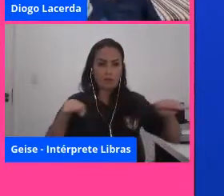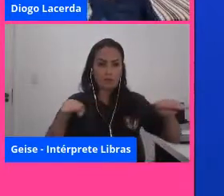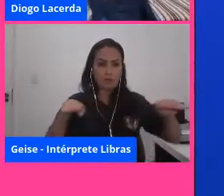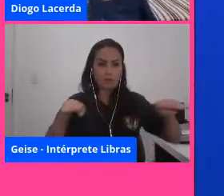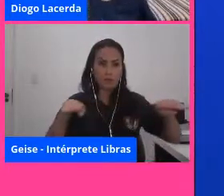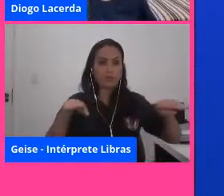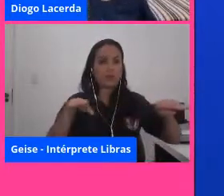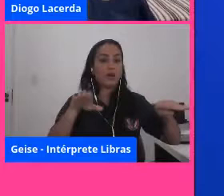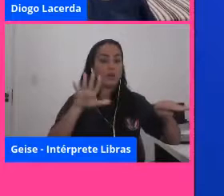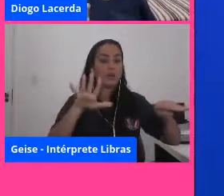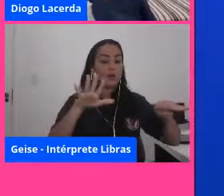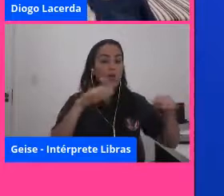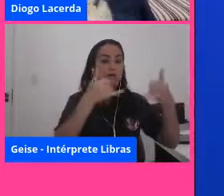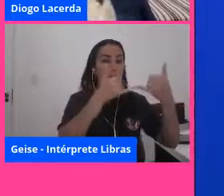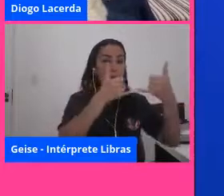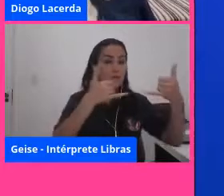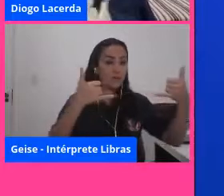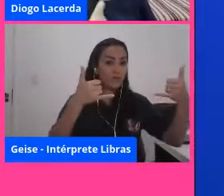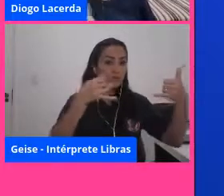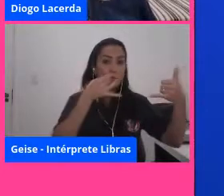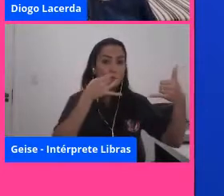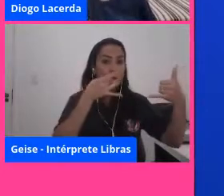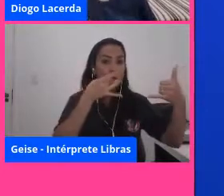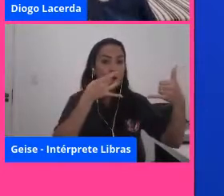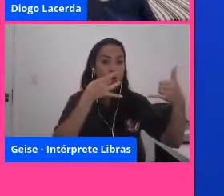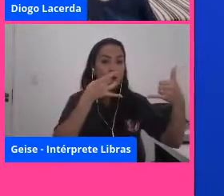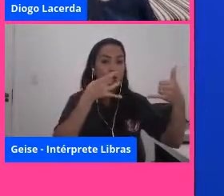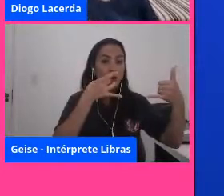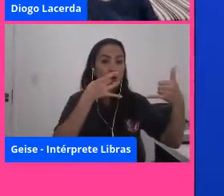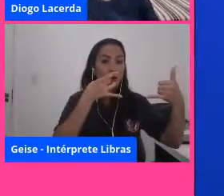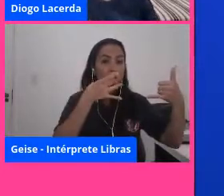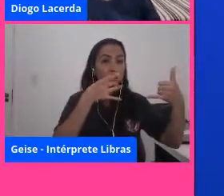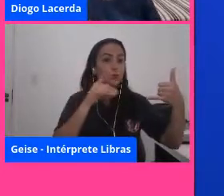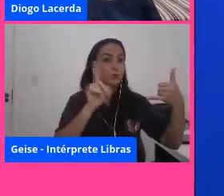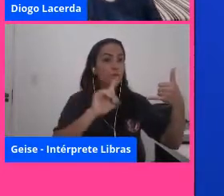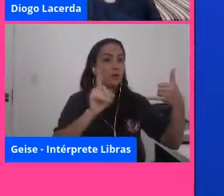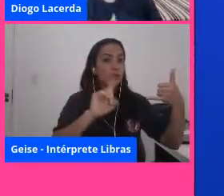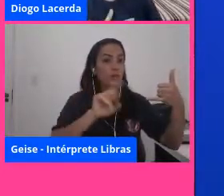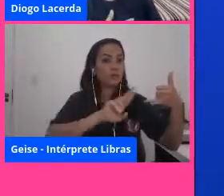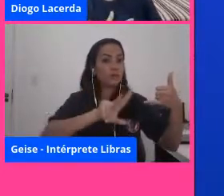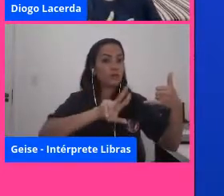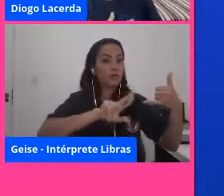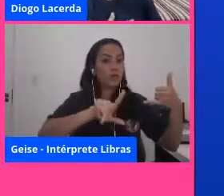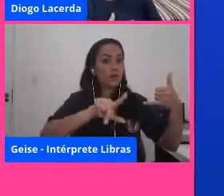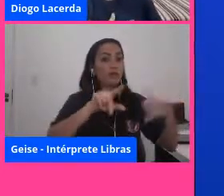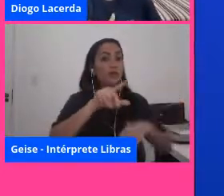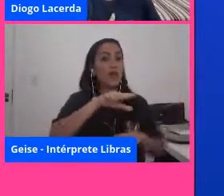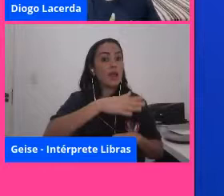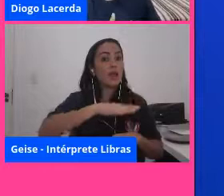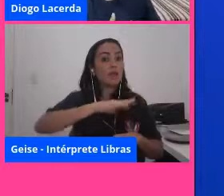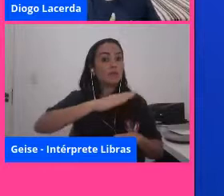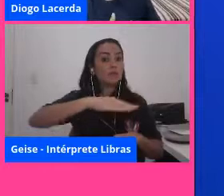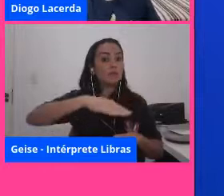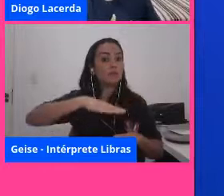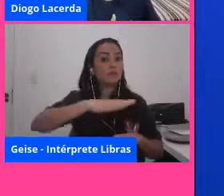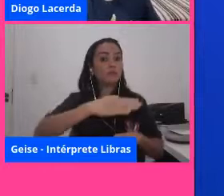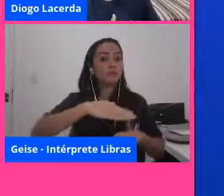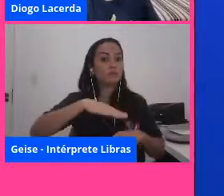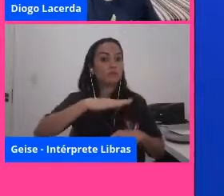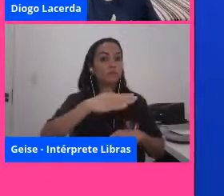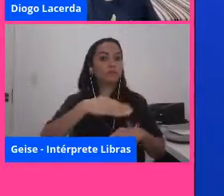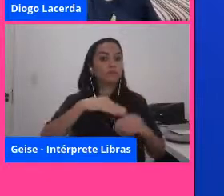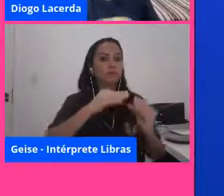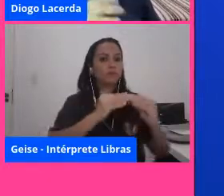filamento plástico, né, um filamento de plástico, eu vou ter resina líquida, né? E essa resina